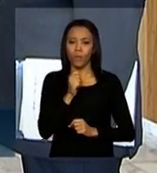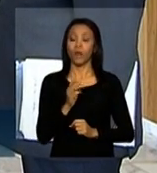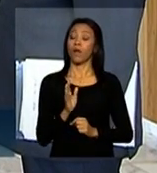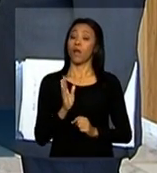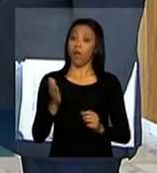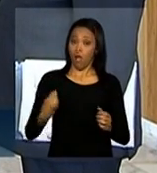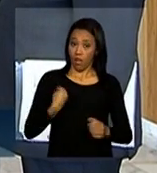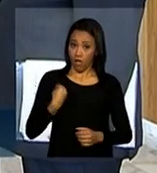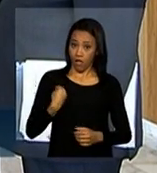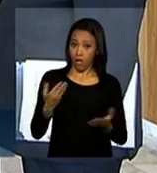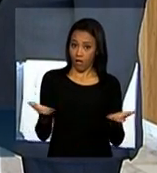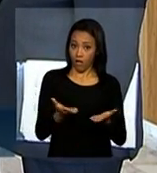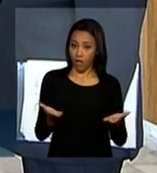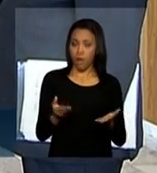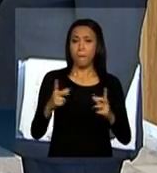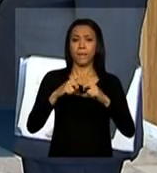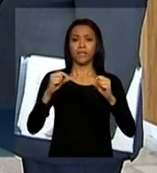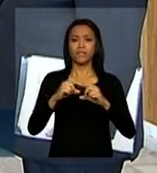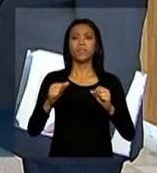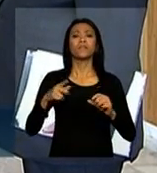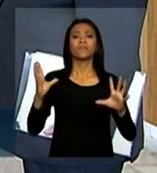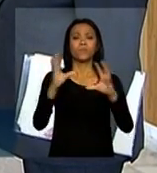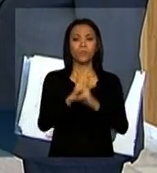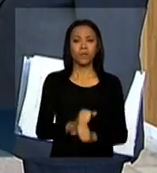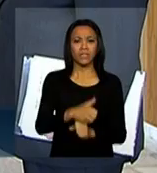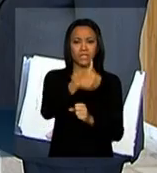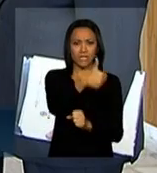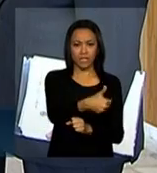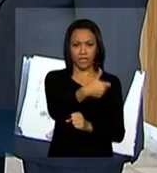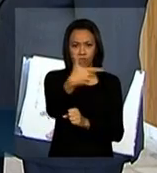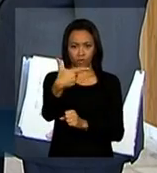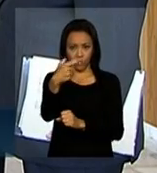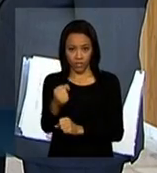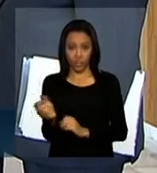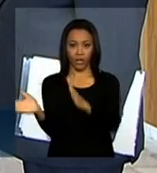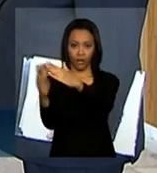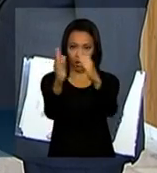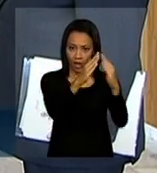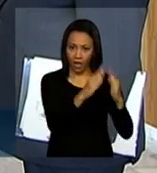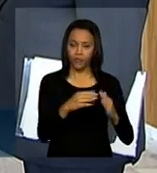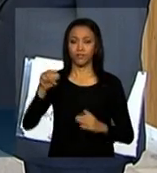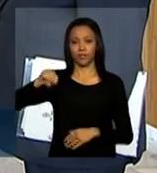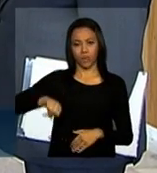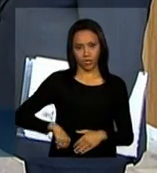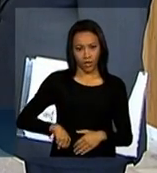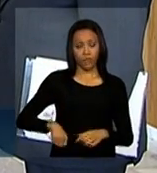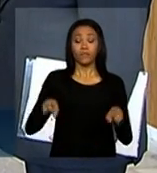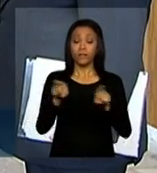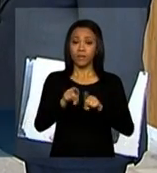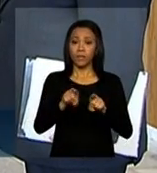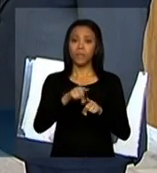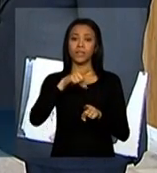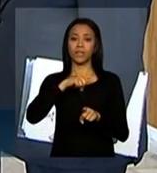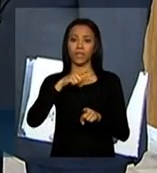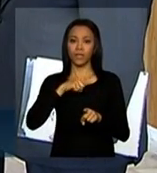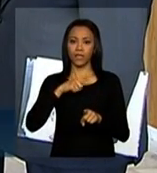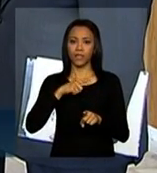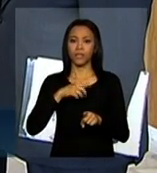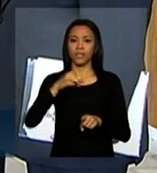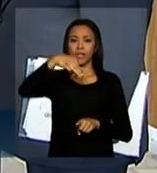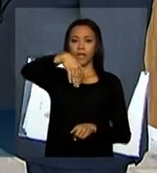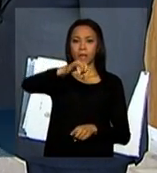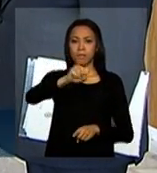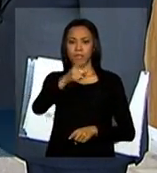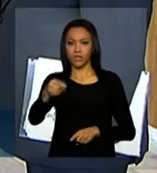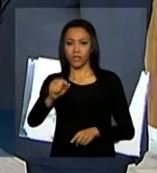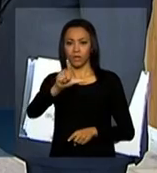Atualmente, Brasília abriga mais de 120 embaixadas residentes, incluindo também a Embaixada da Missão da Liga